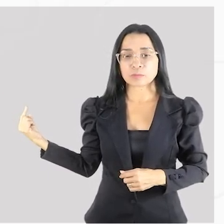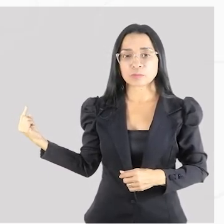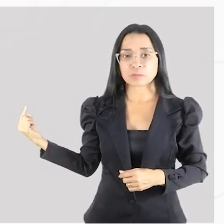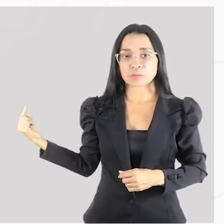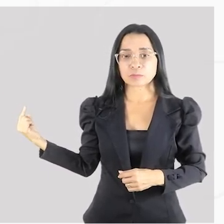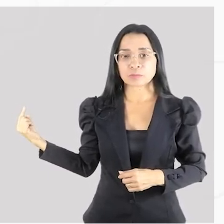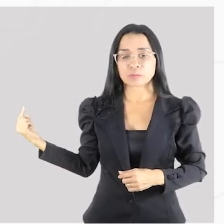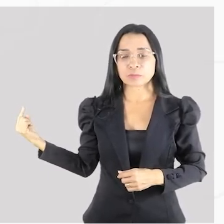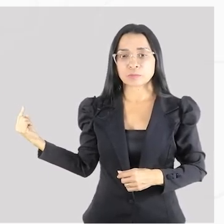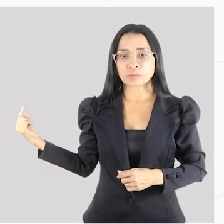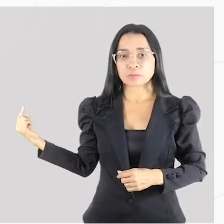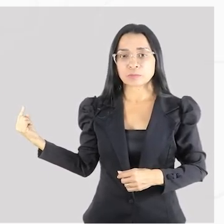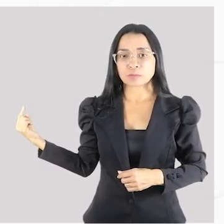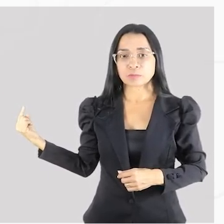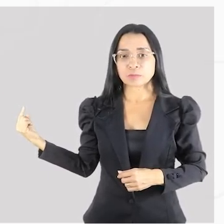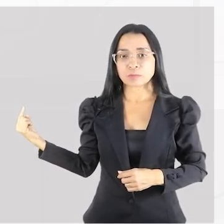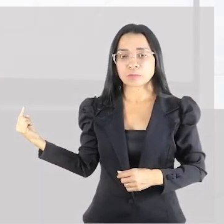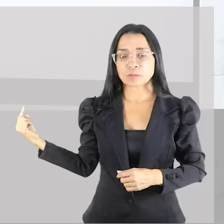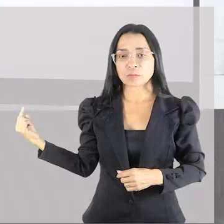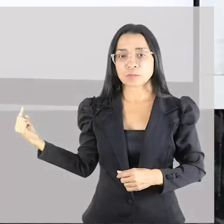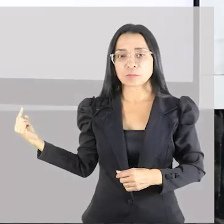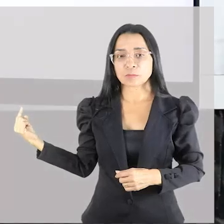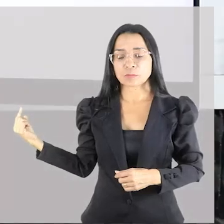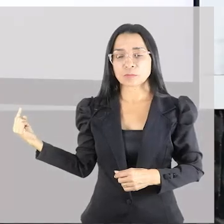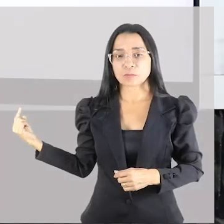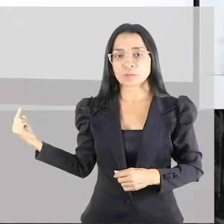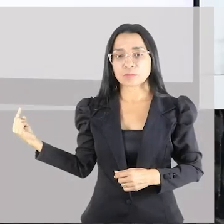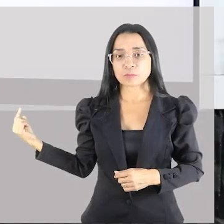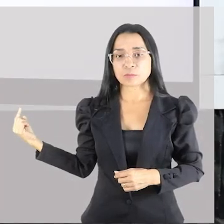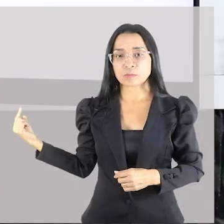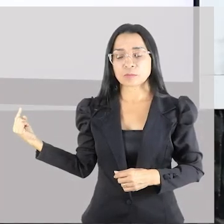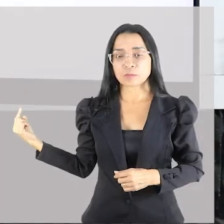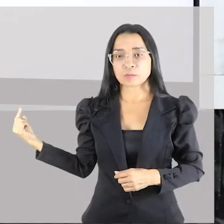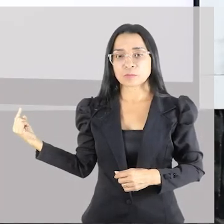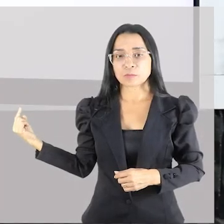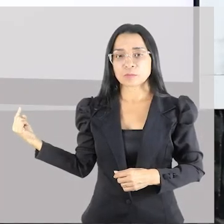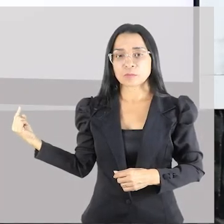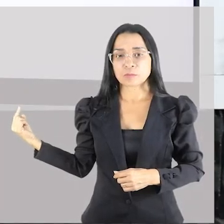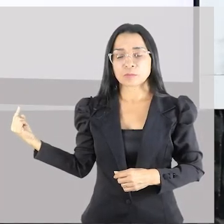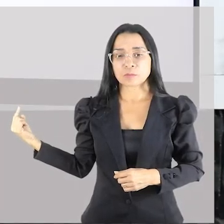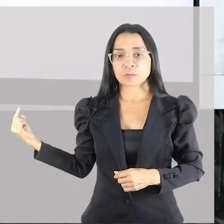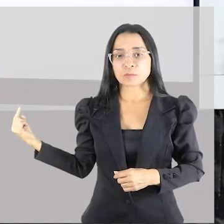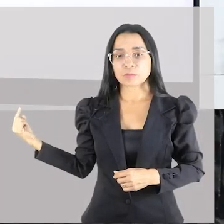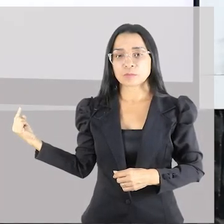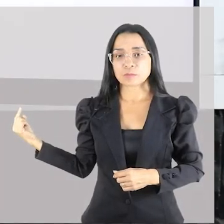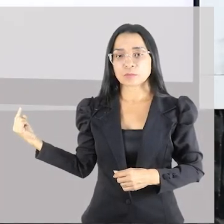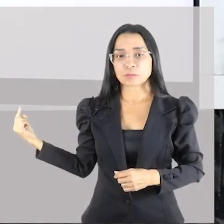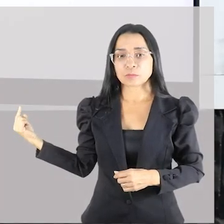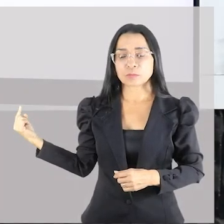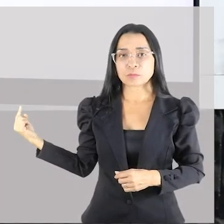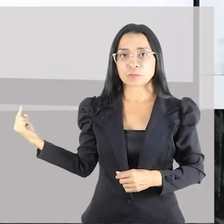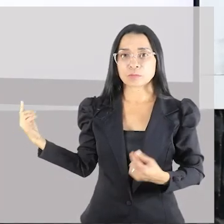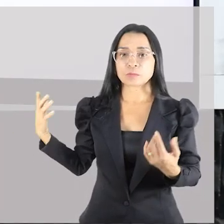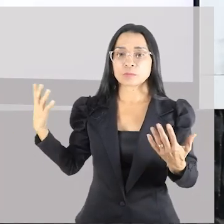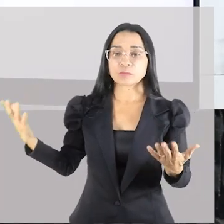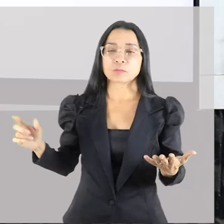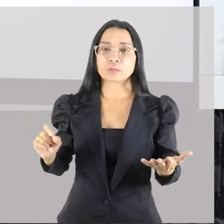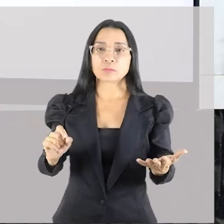monarquia como sistema de governo. A escravidão foi mantida para proteger os interesses dos latifundiários.